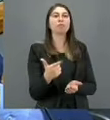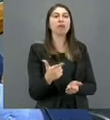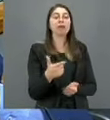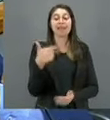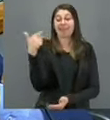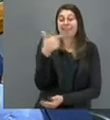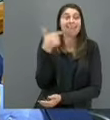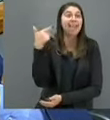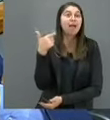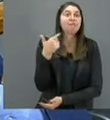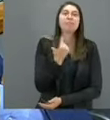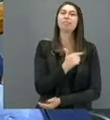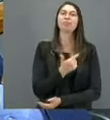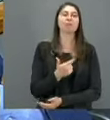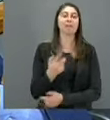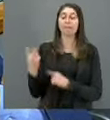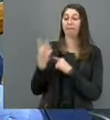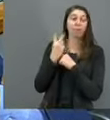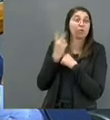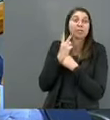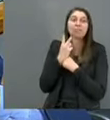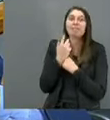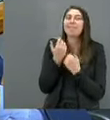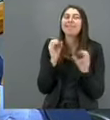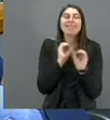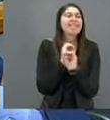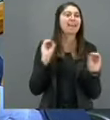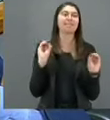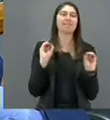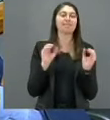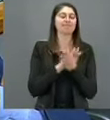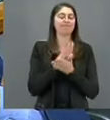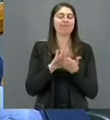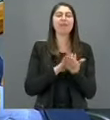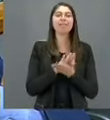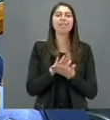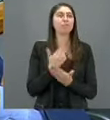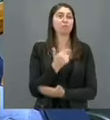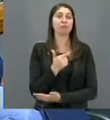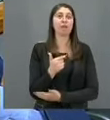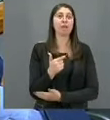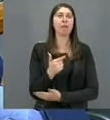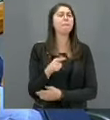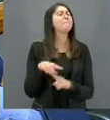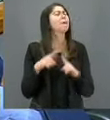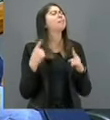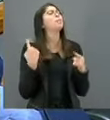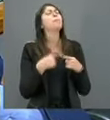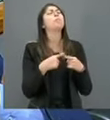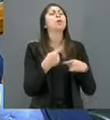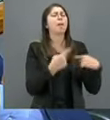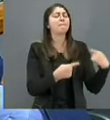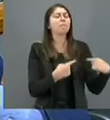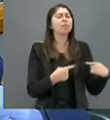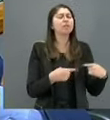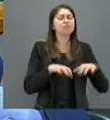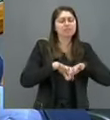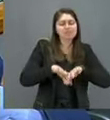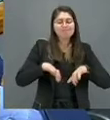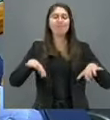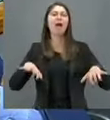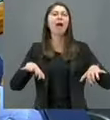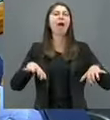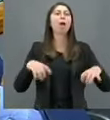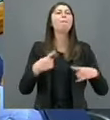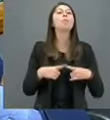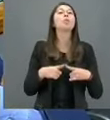para nos defender. Nada mudou. Mas por que essa política de segregação?